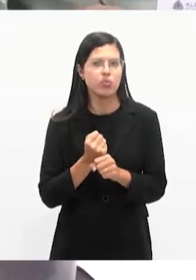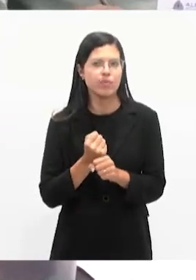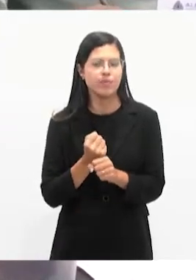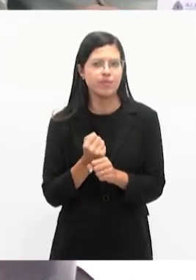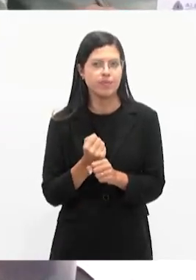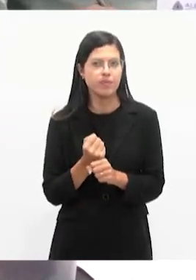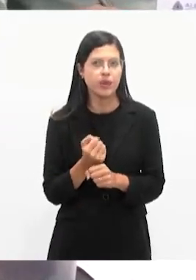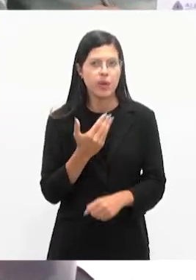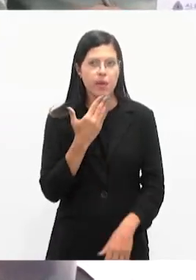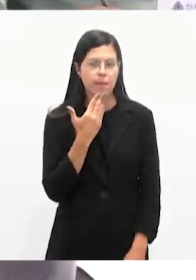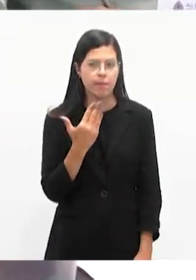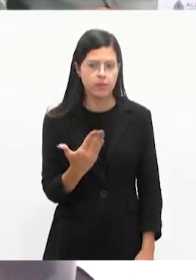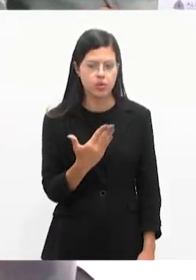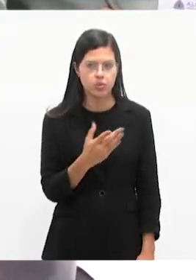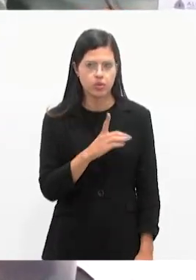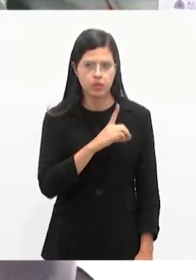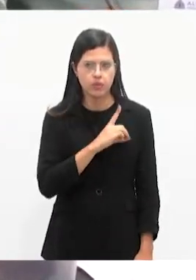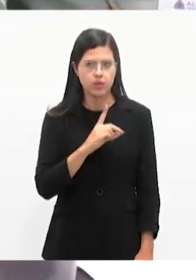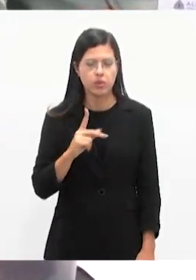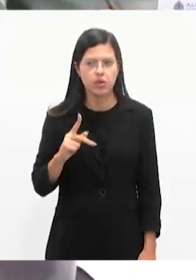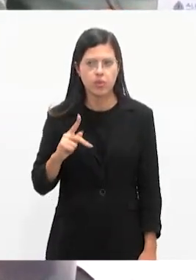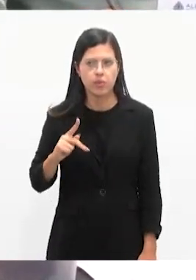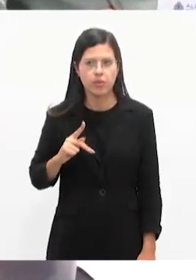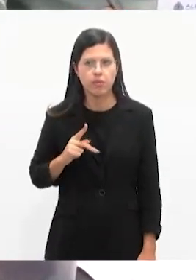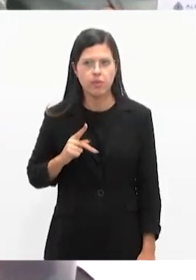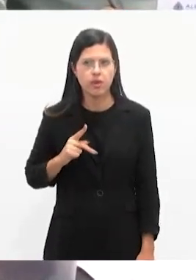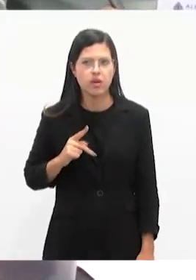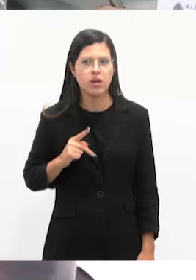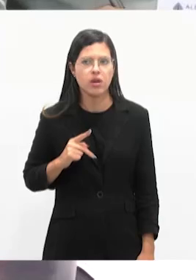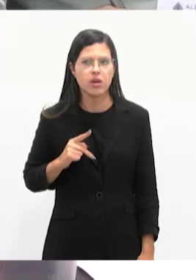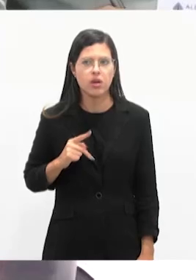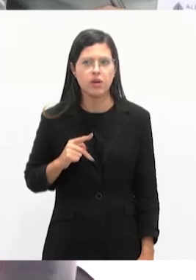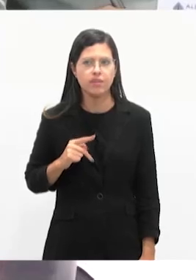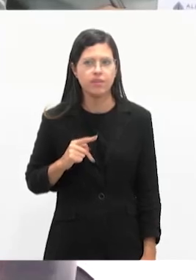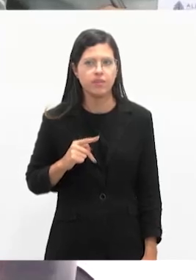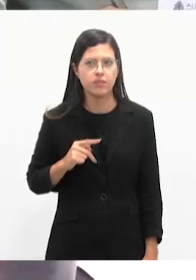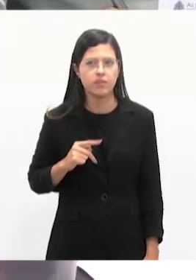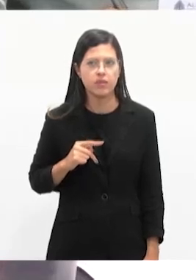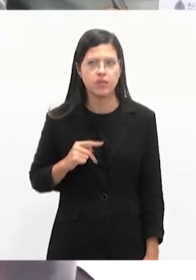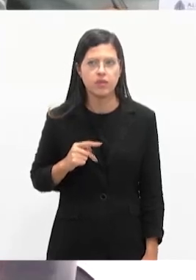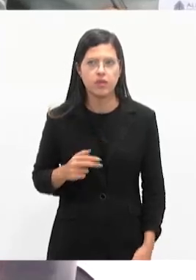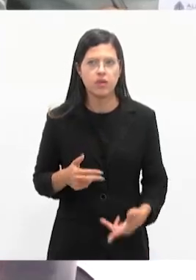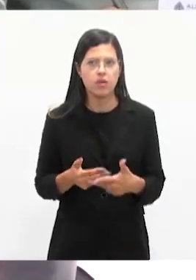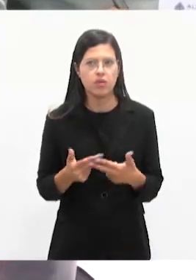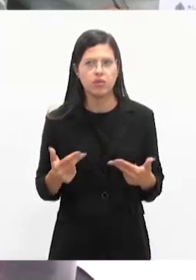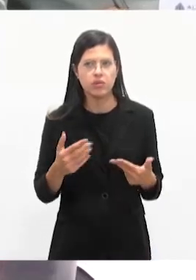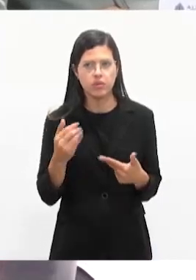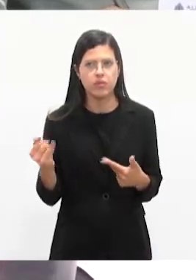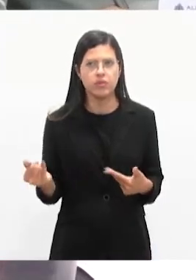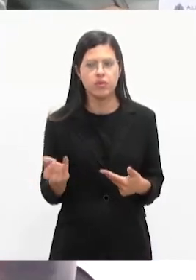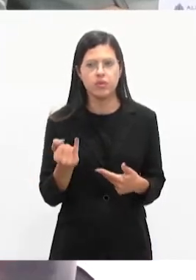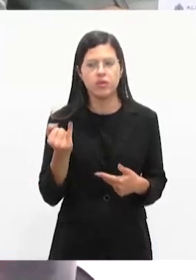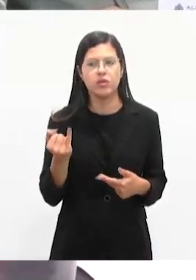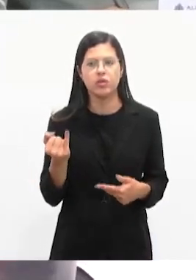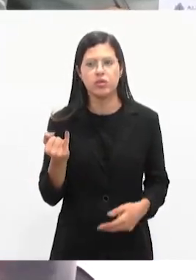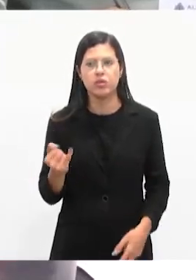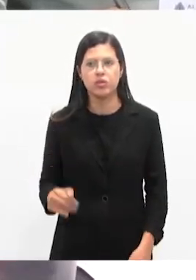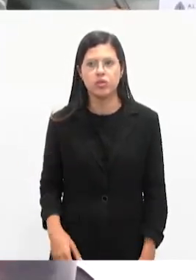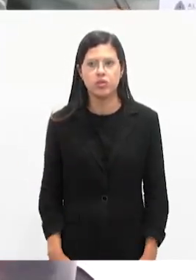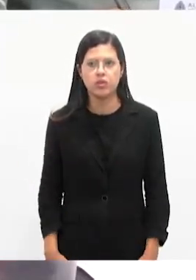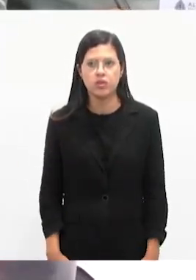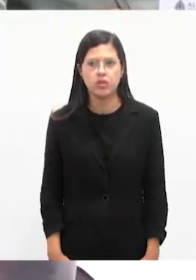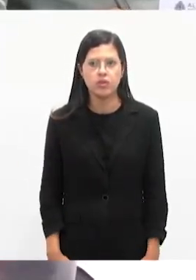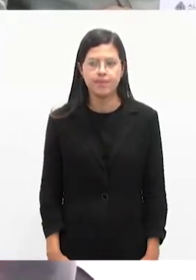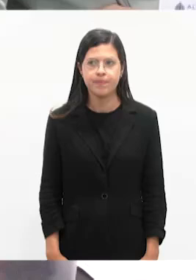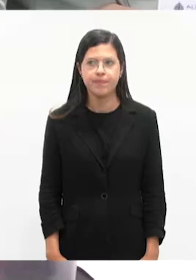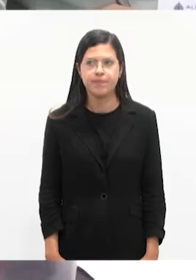foi um pedido da Defensoria e realmente é uma coisa salutar, porque se nós temos, o